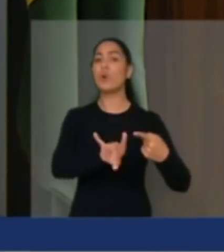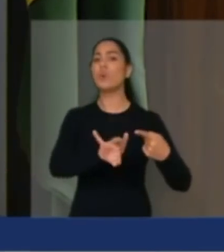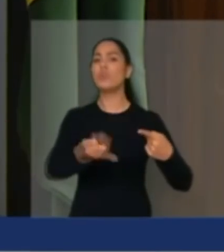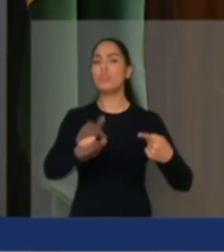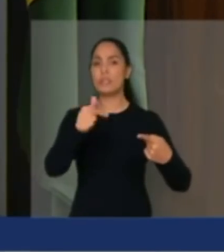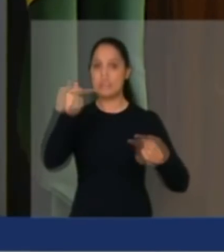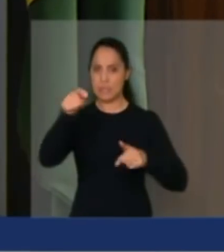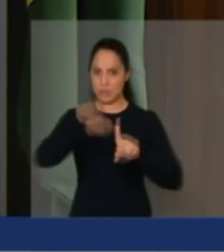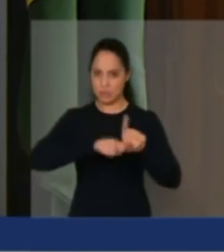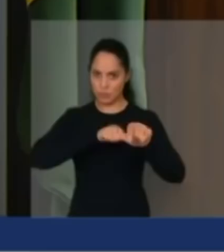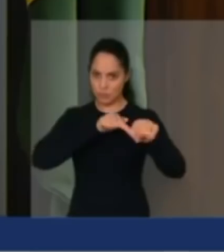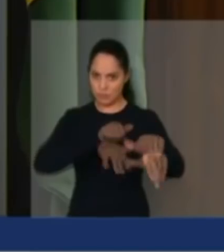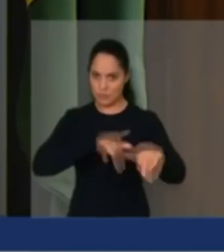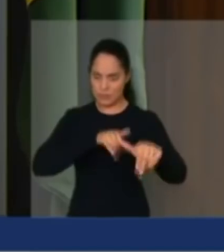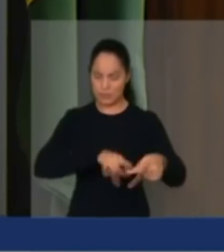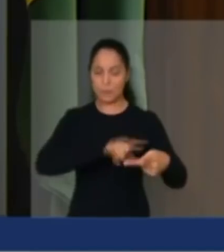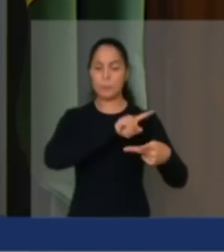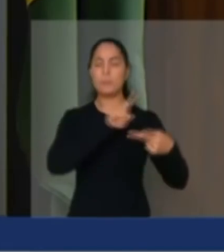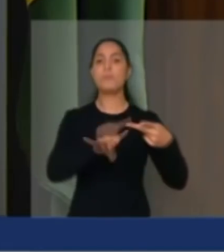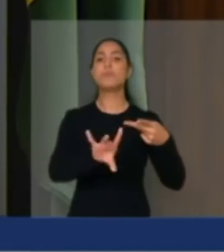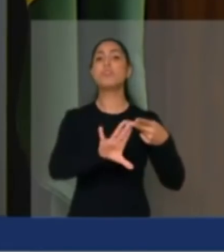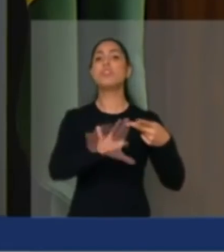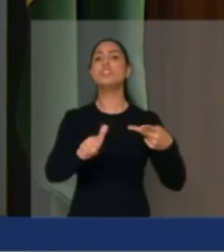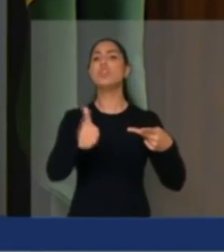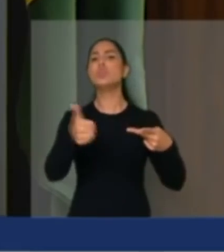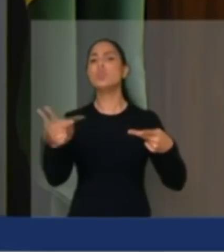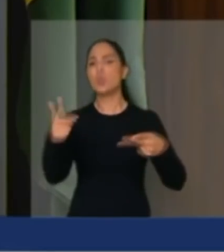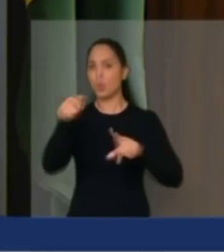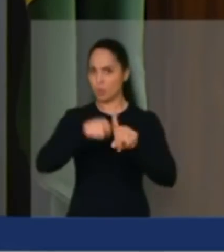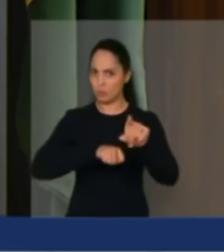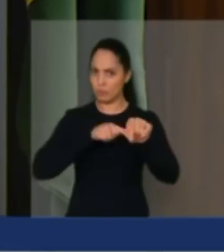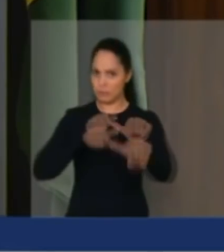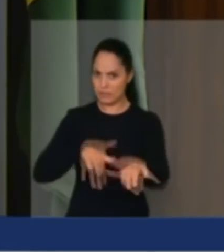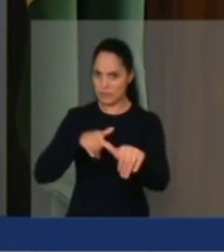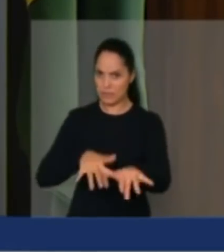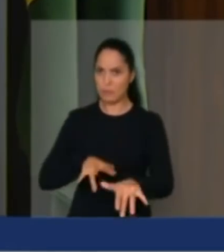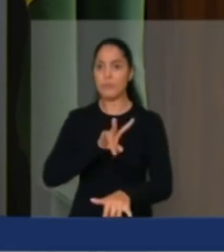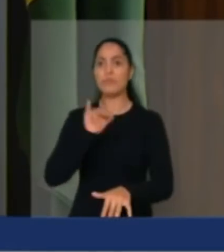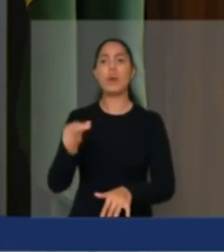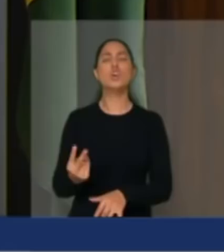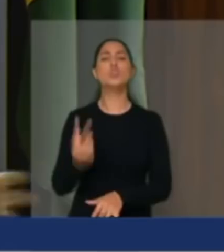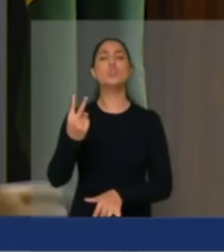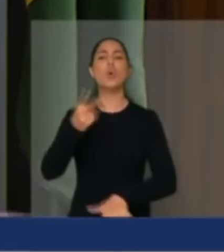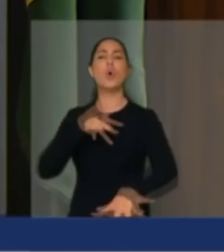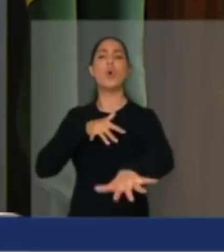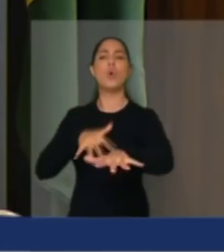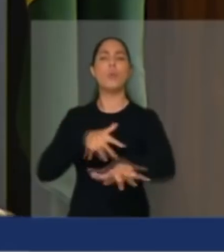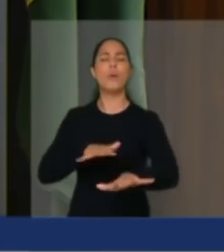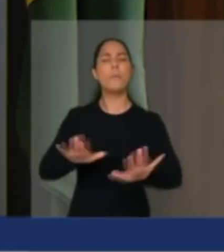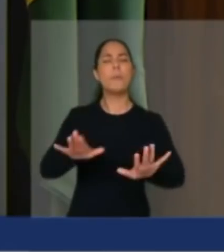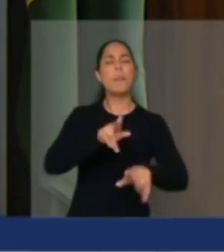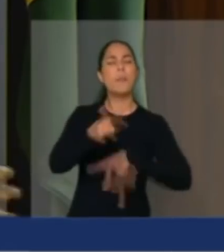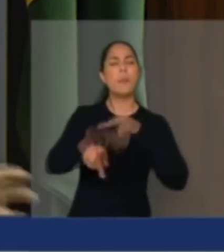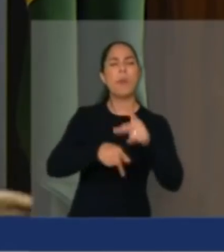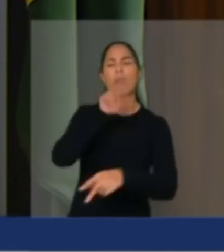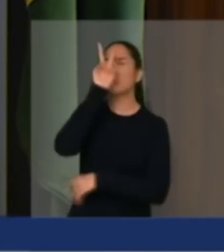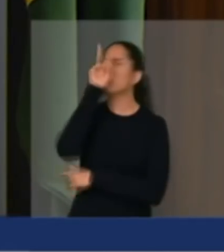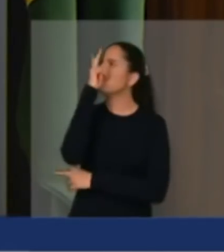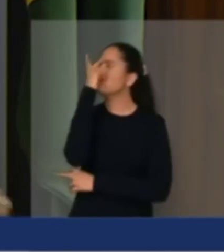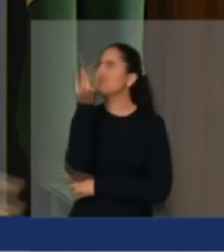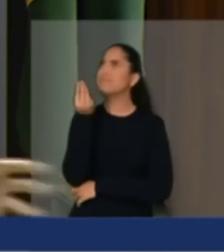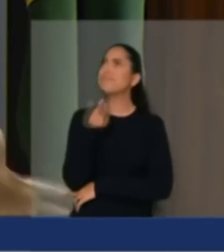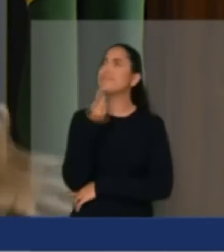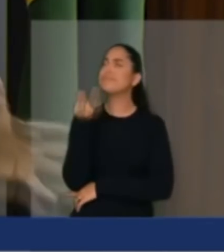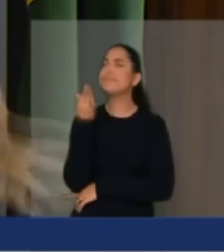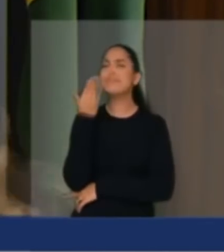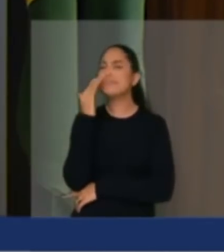setembro e uma no dia 12 de setembro. E eu tenho ouvido muitas pessoas confusas, sem entender, sem